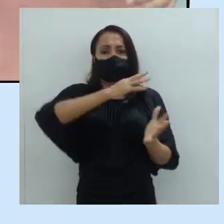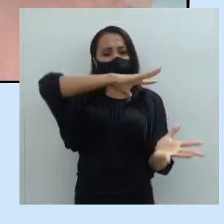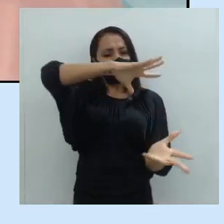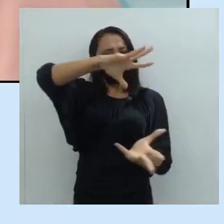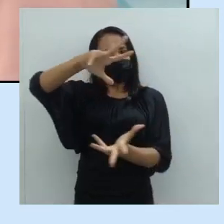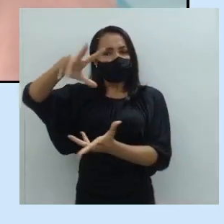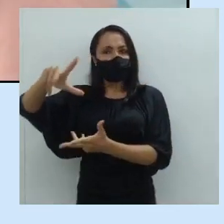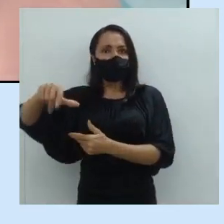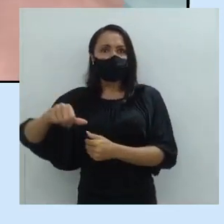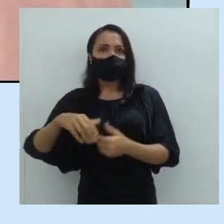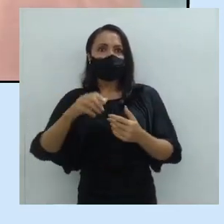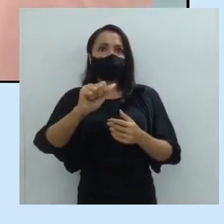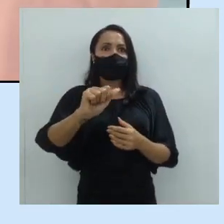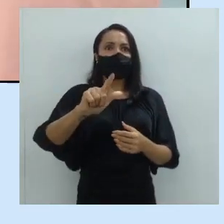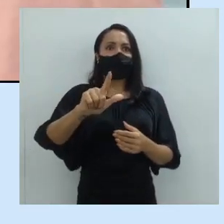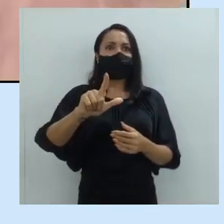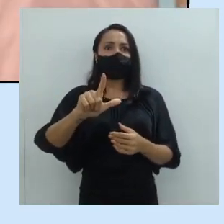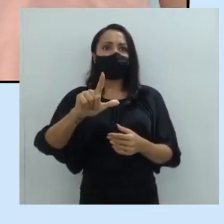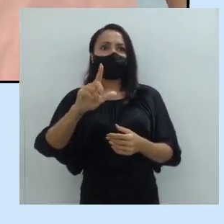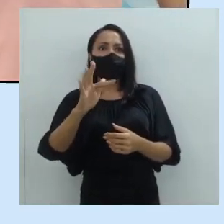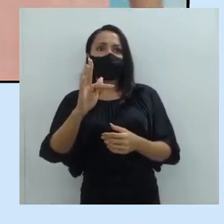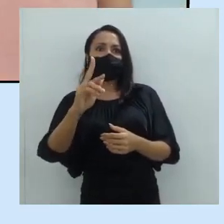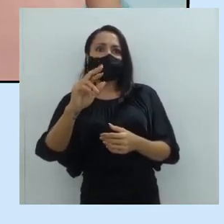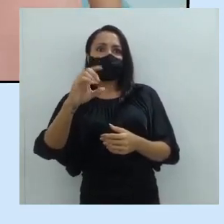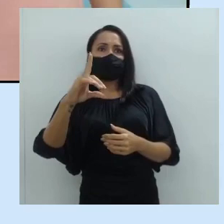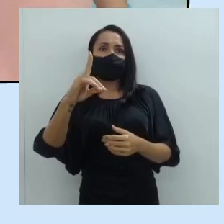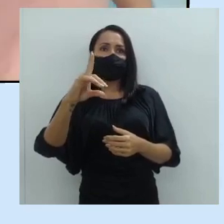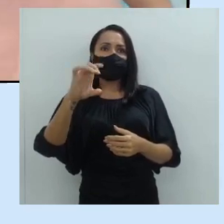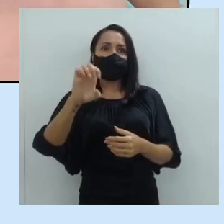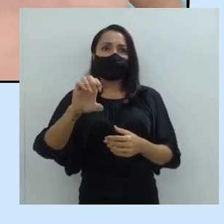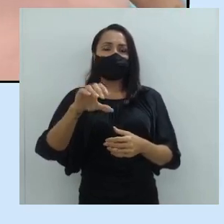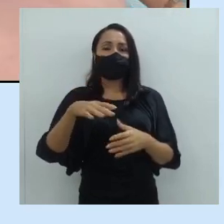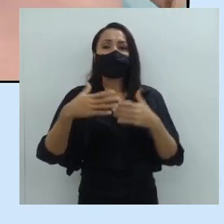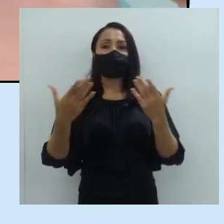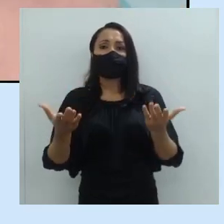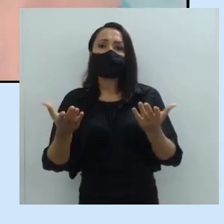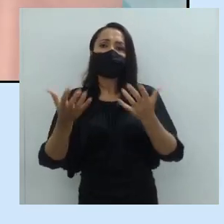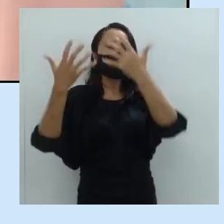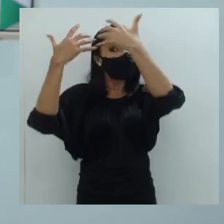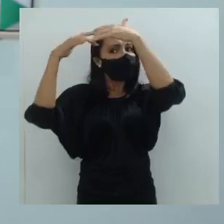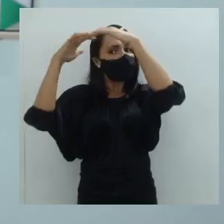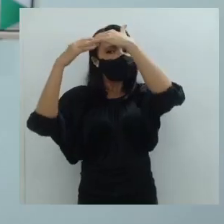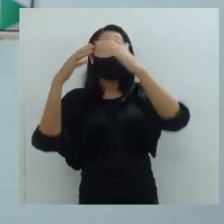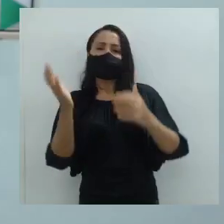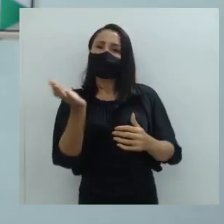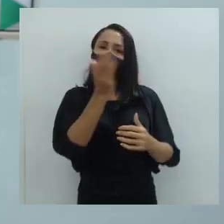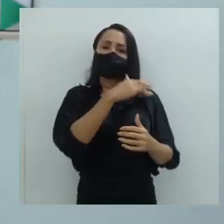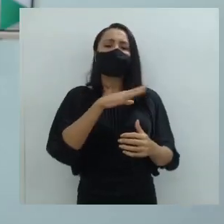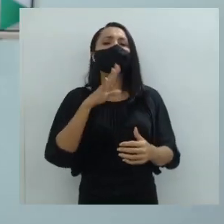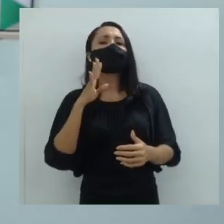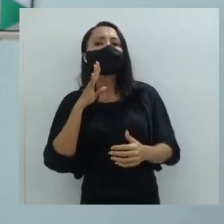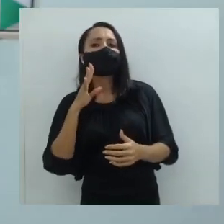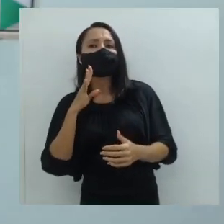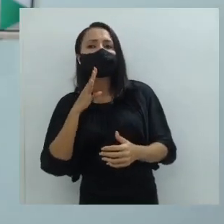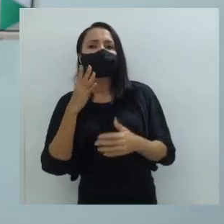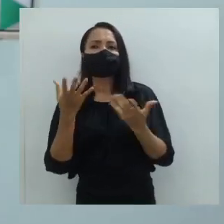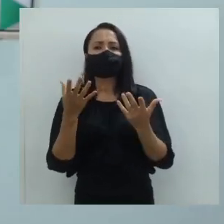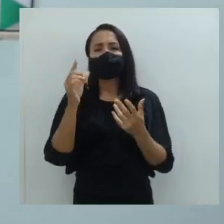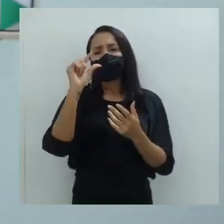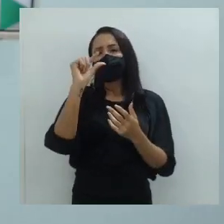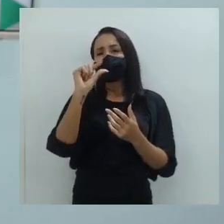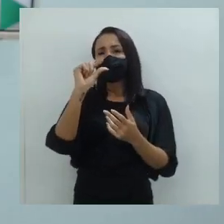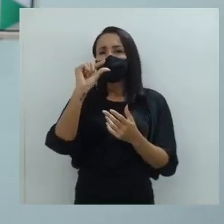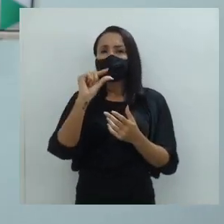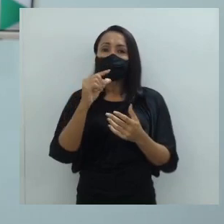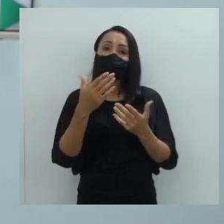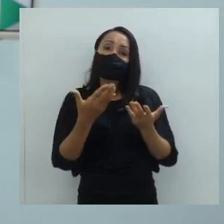universo. Alfred Wegener. Então vejam só, com essa reflexão vamos conhecer um pouco